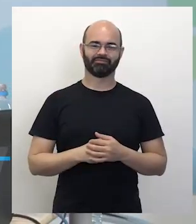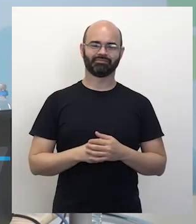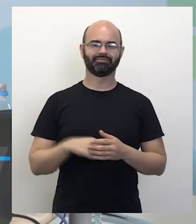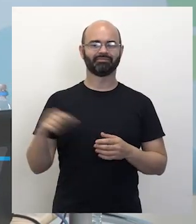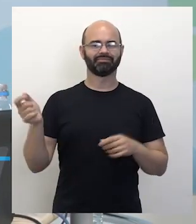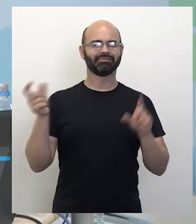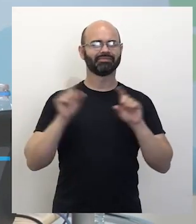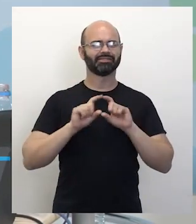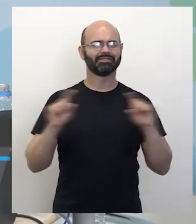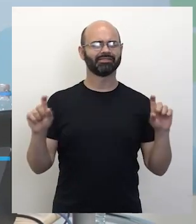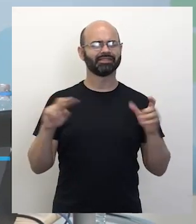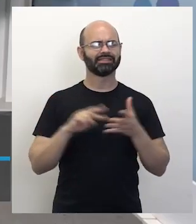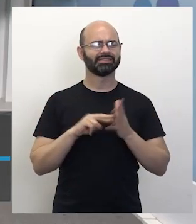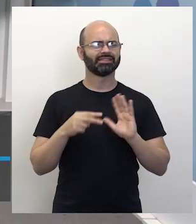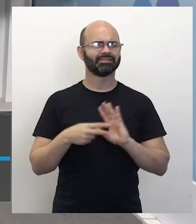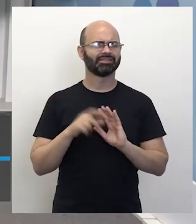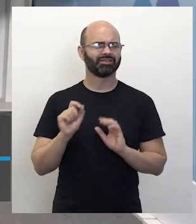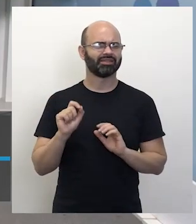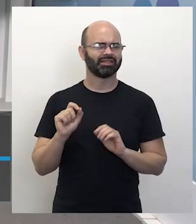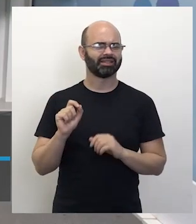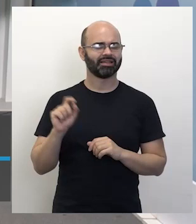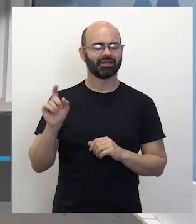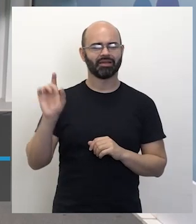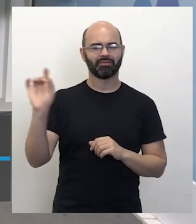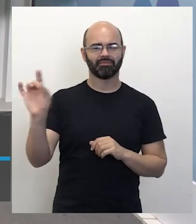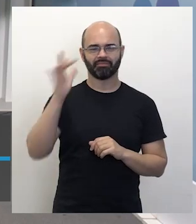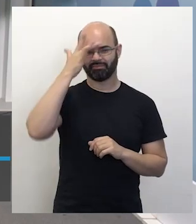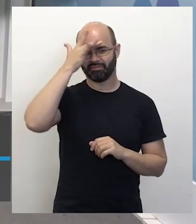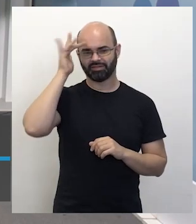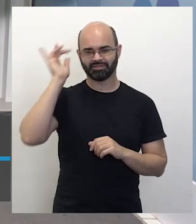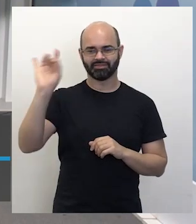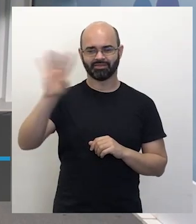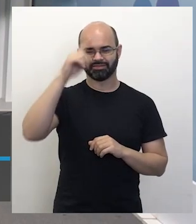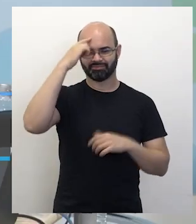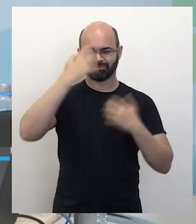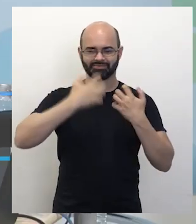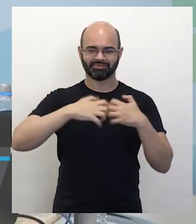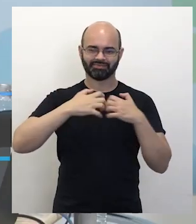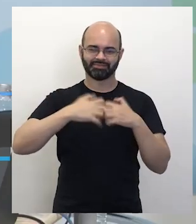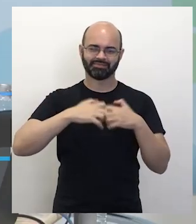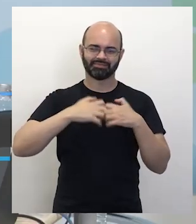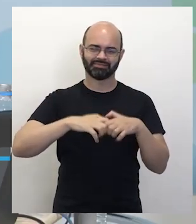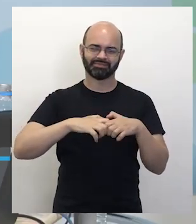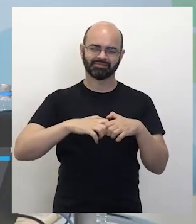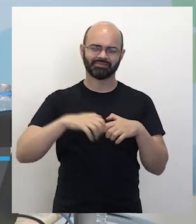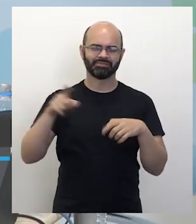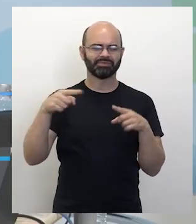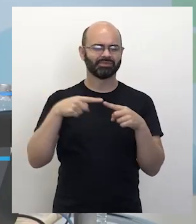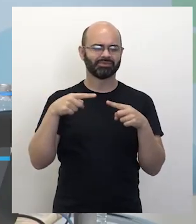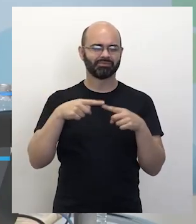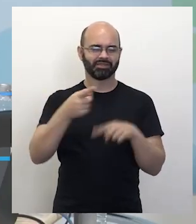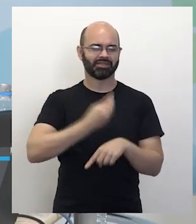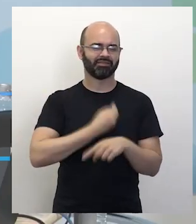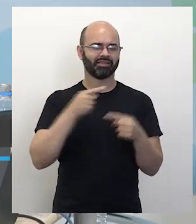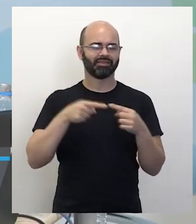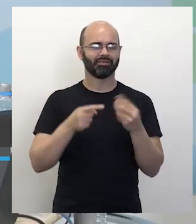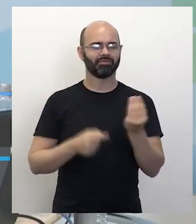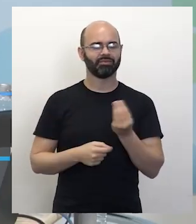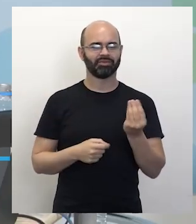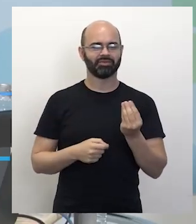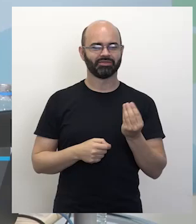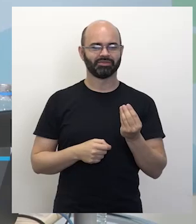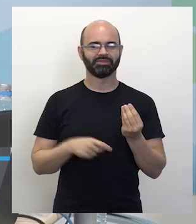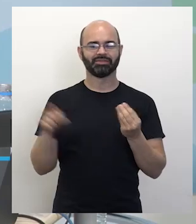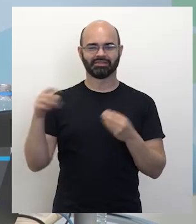dessa frase? Aí cada um faz uma reflexão, né? Aí. E ver o que faz sentido, né? Para você, a partir